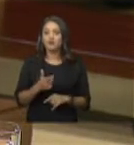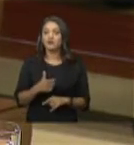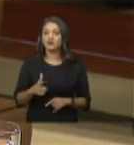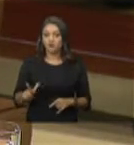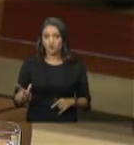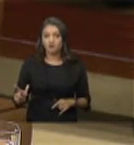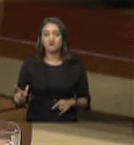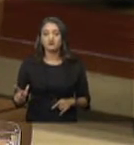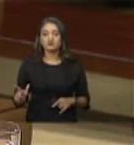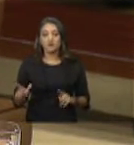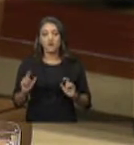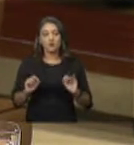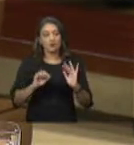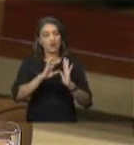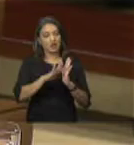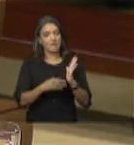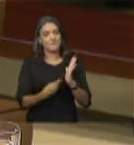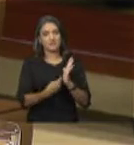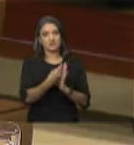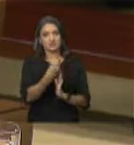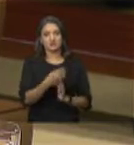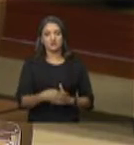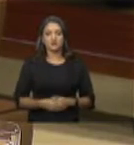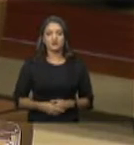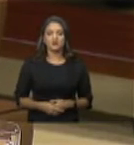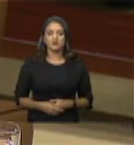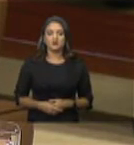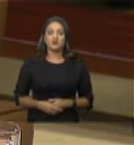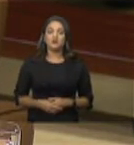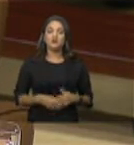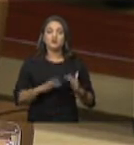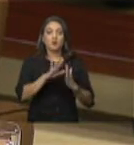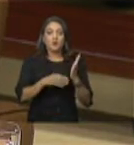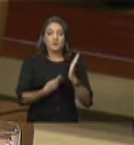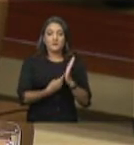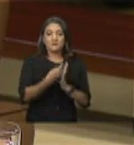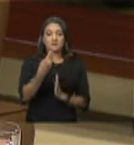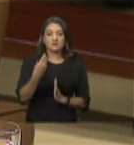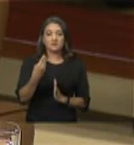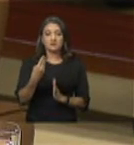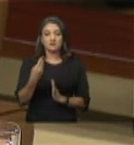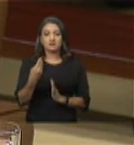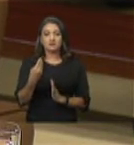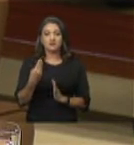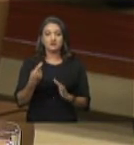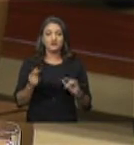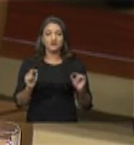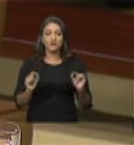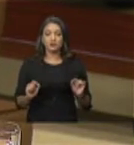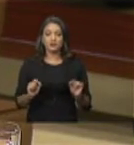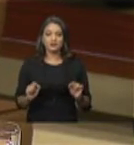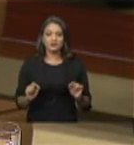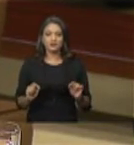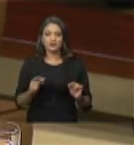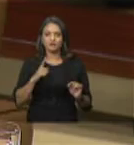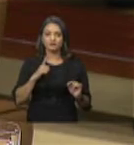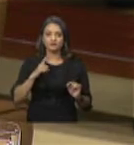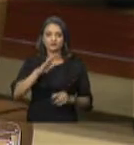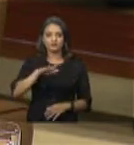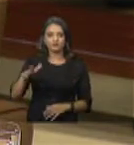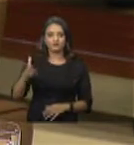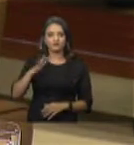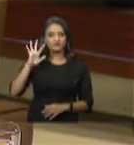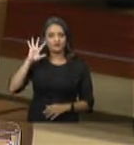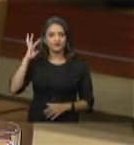da formulação da petição inicial a petição inicial diz com todas as letras que se pede a rescisão da decisão